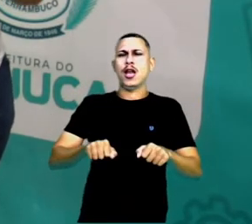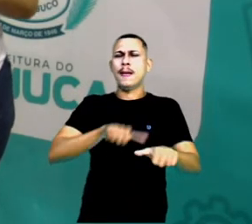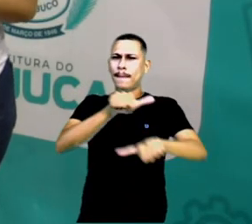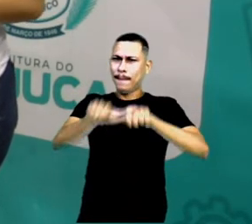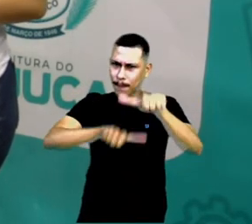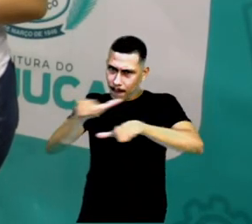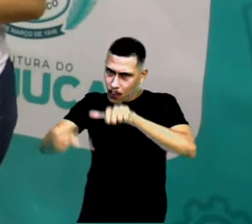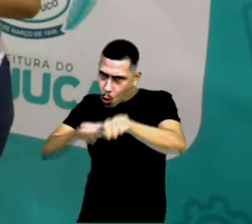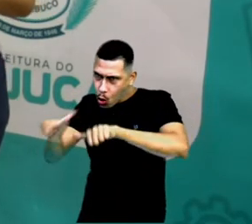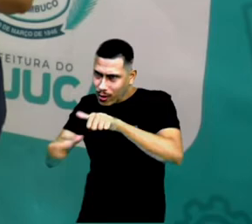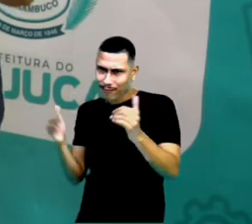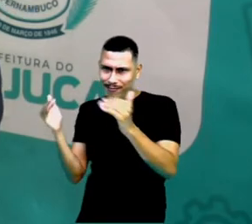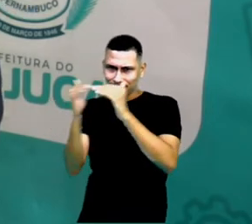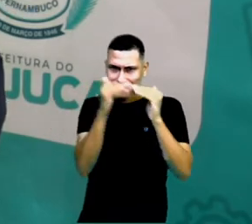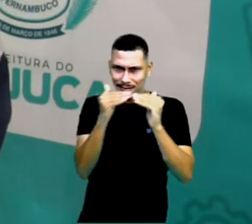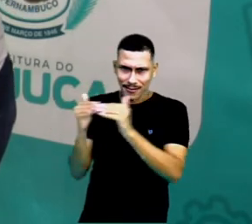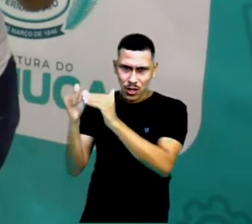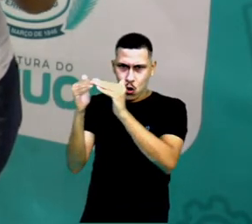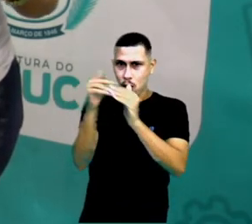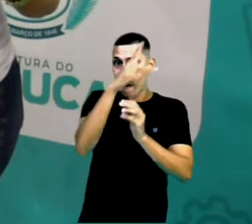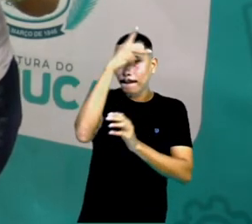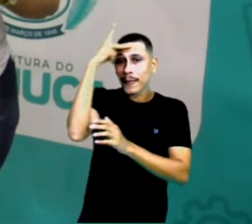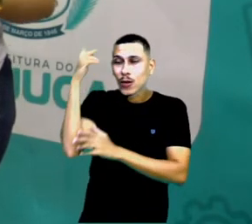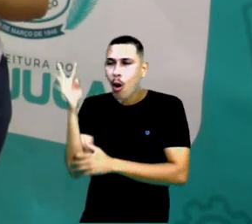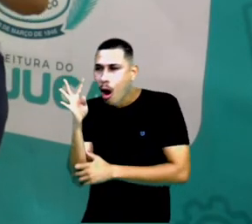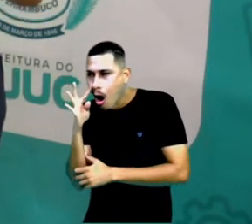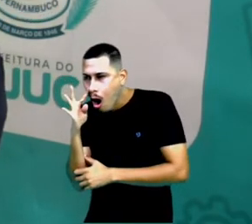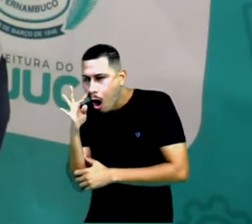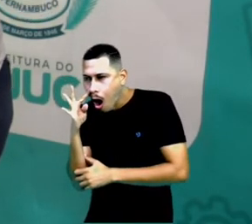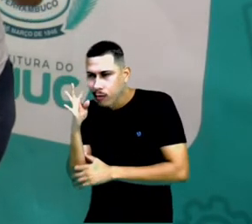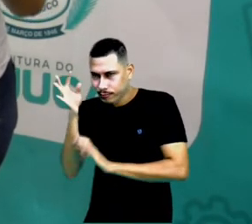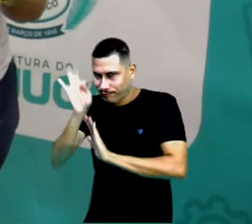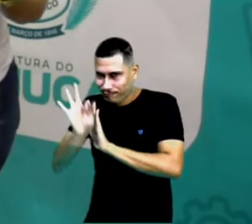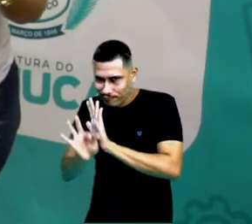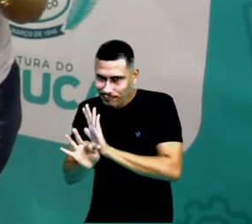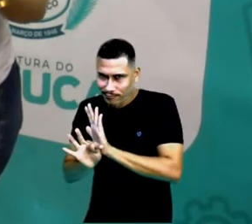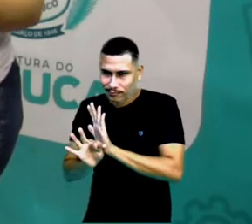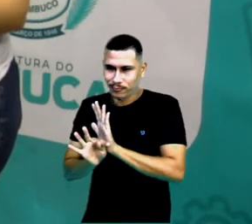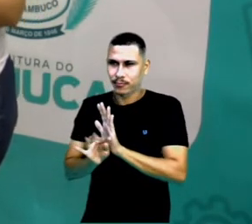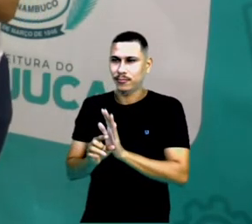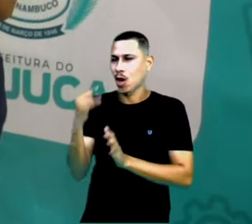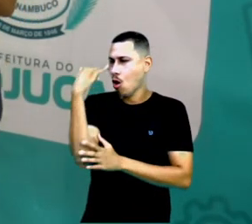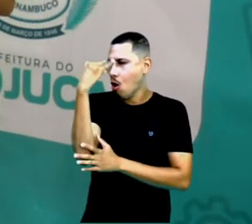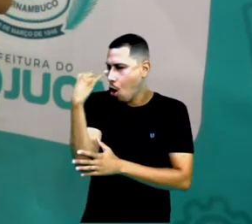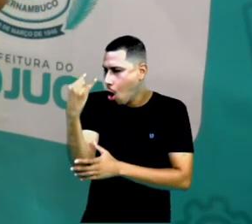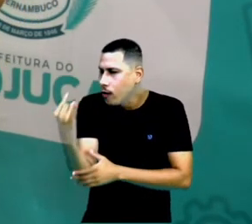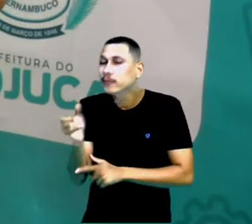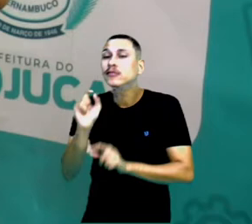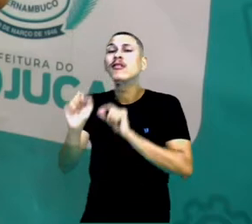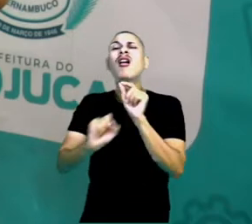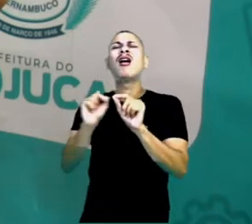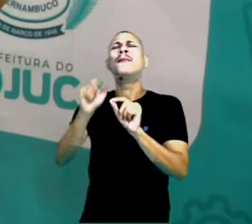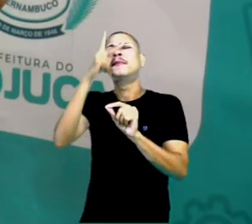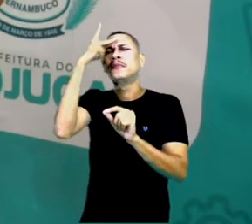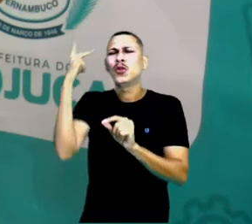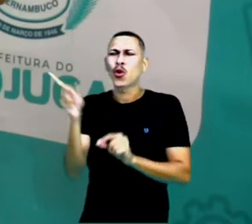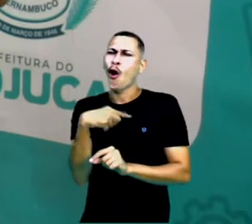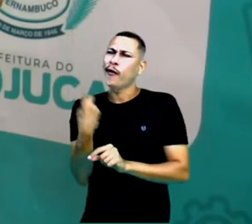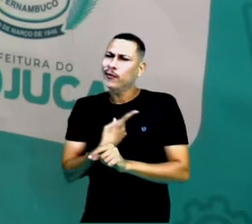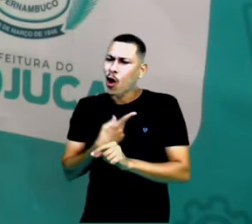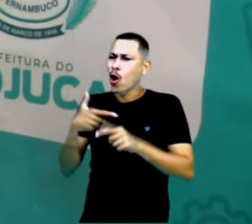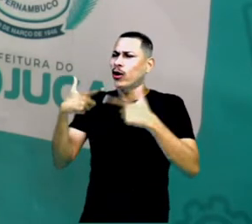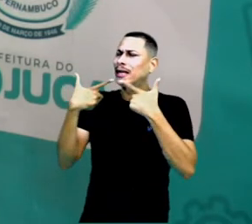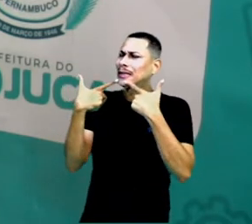receptor esperado, ou seja, para quem vai essa mensagem? Eu quero convencer quem? Então, a partir daí, a gente tem uma